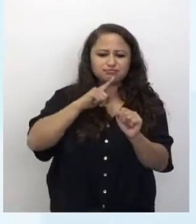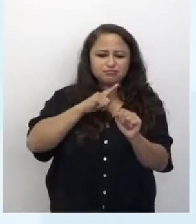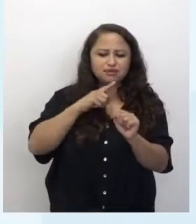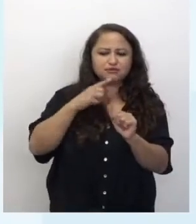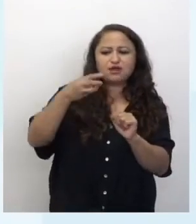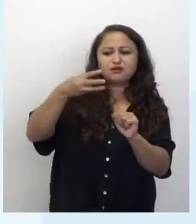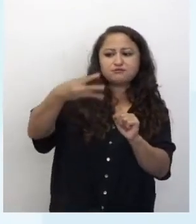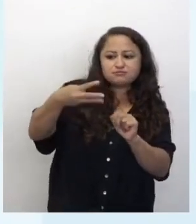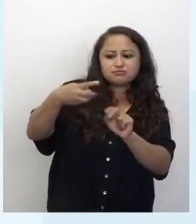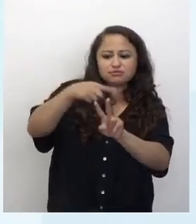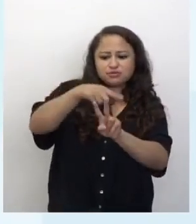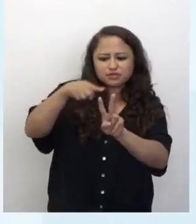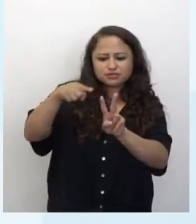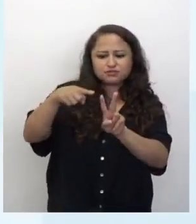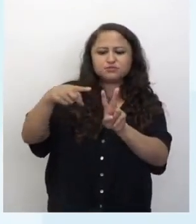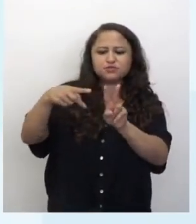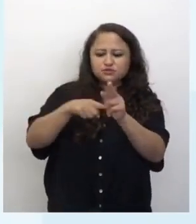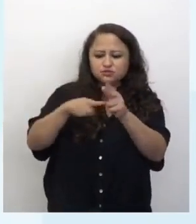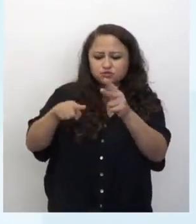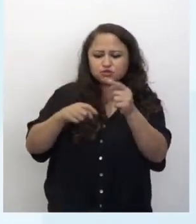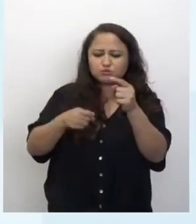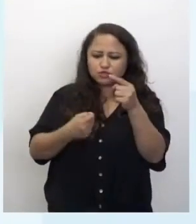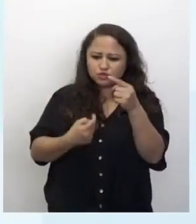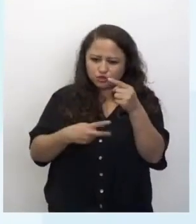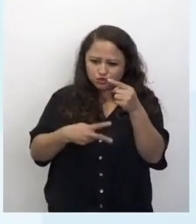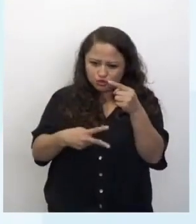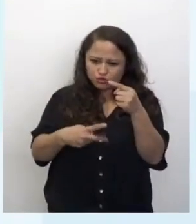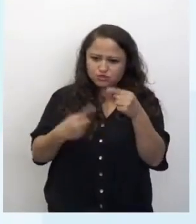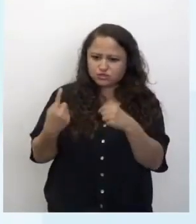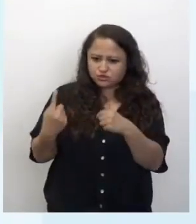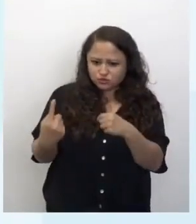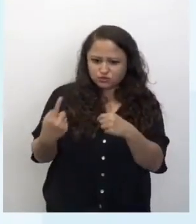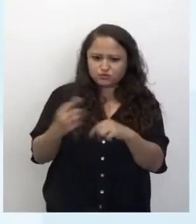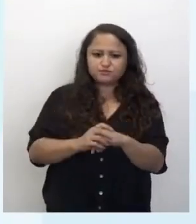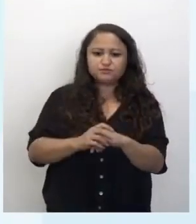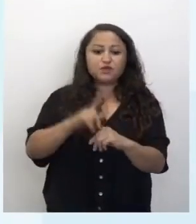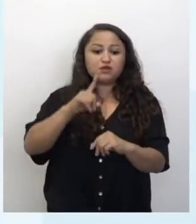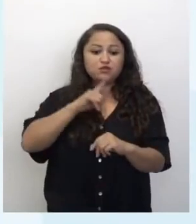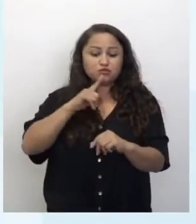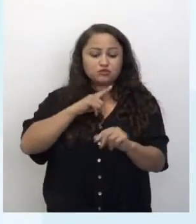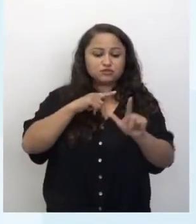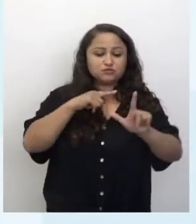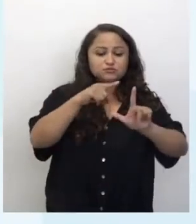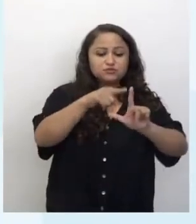no 0 e o 2π no 1. Então, nós temos uma função